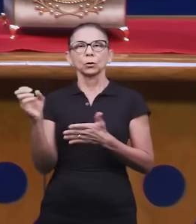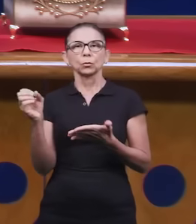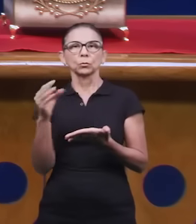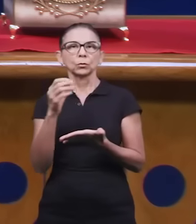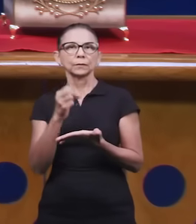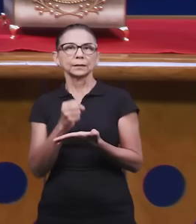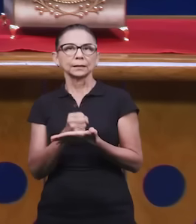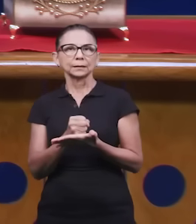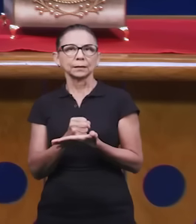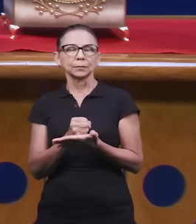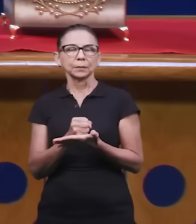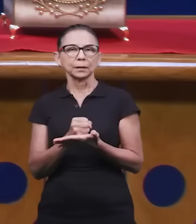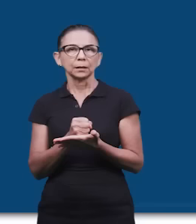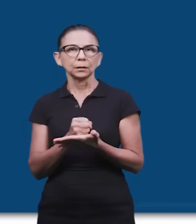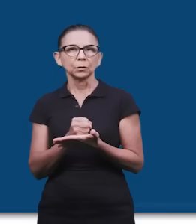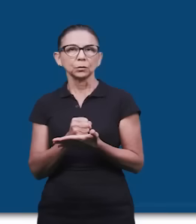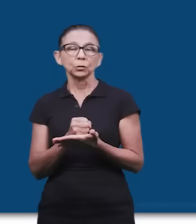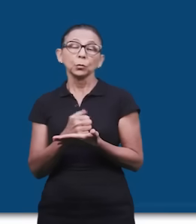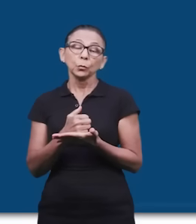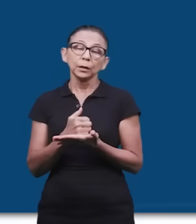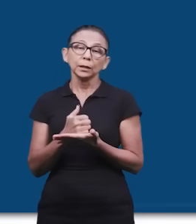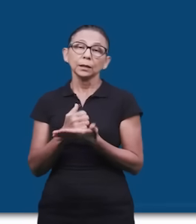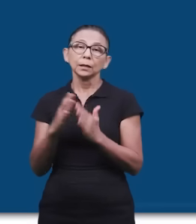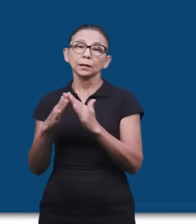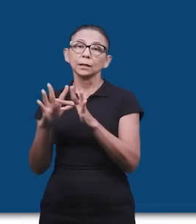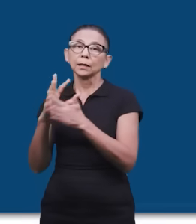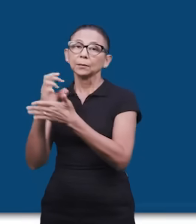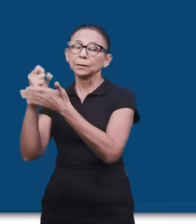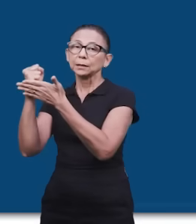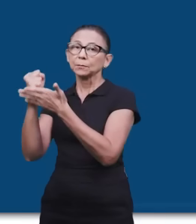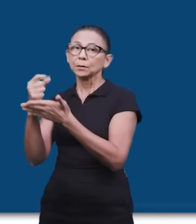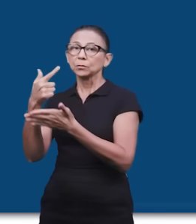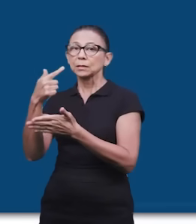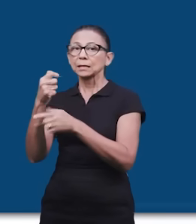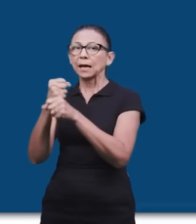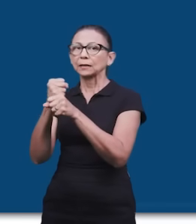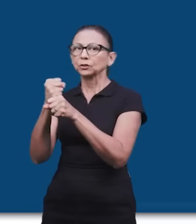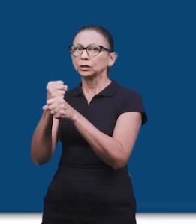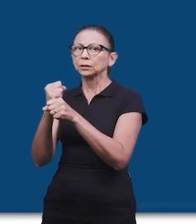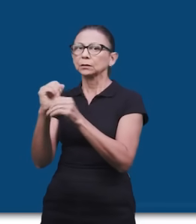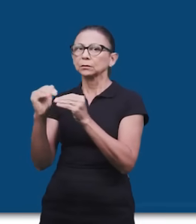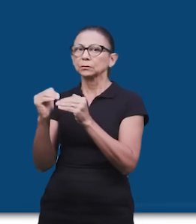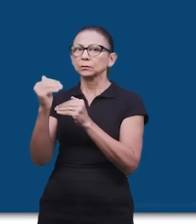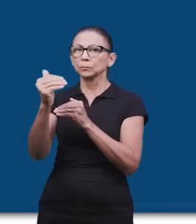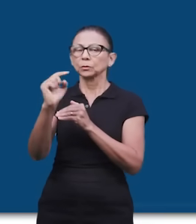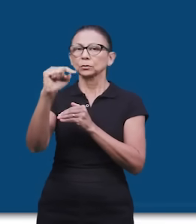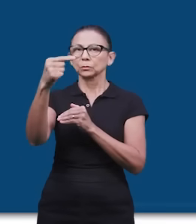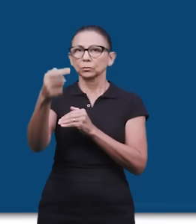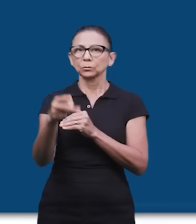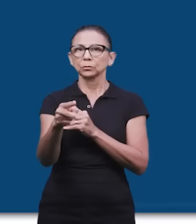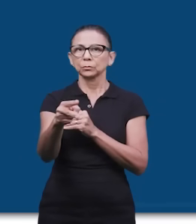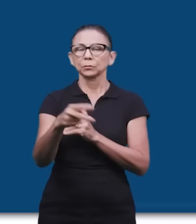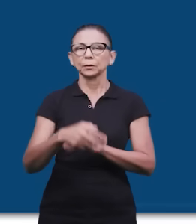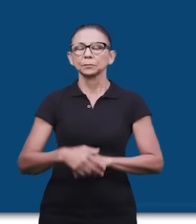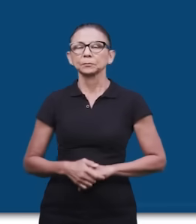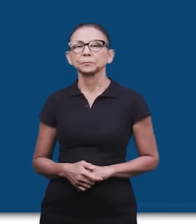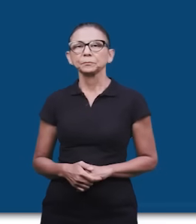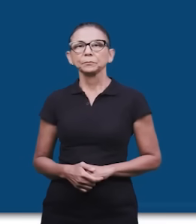que estavam lá são contados após o arrebatamento. Vou dar um tempinho para os irmãos absorverem isso, vou repetir até.